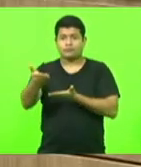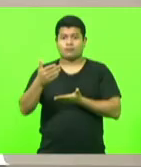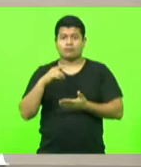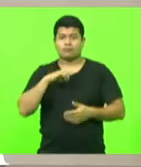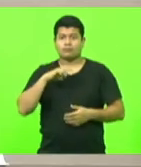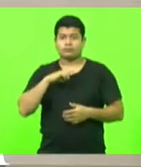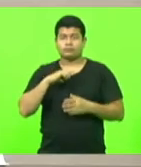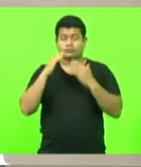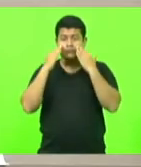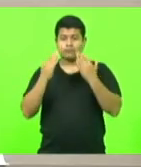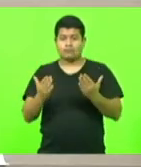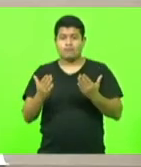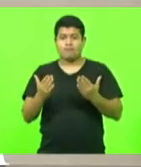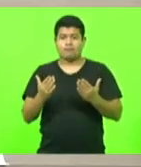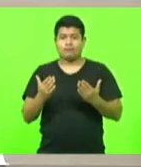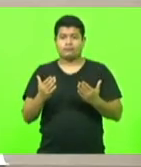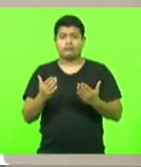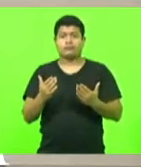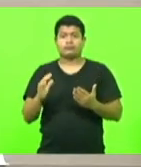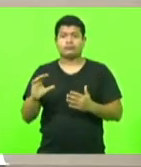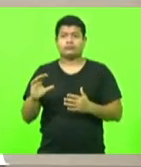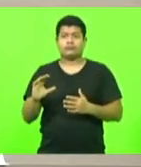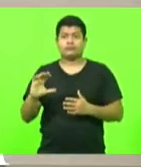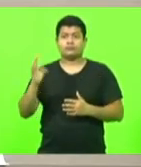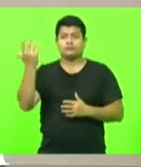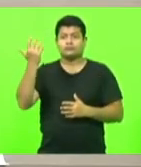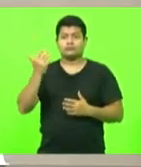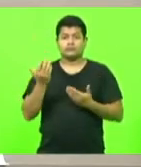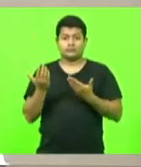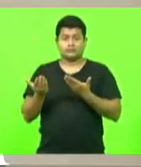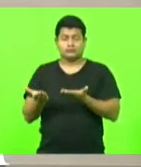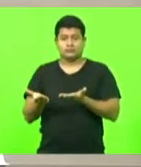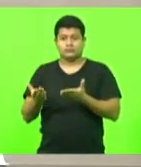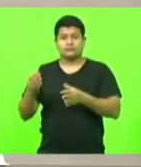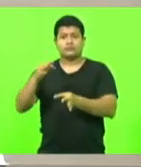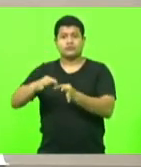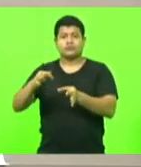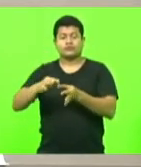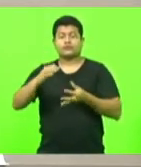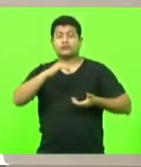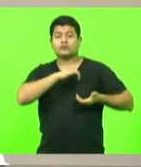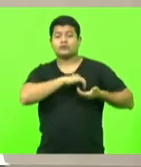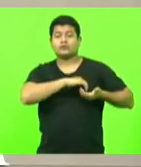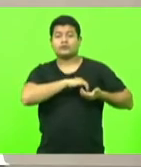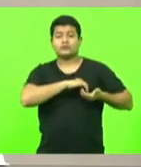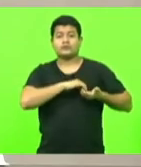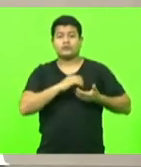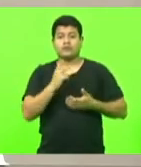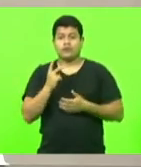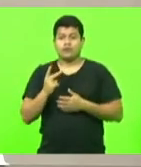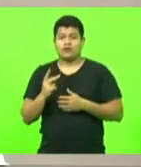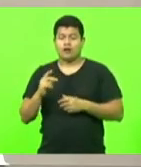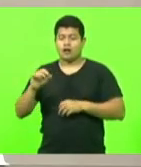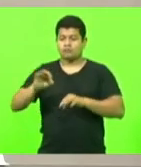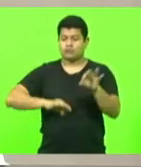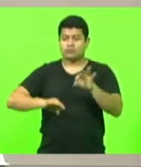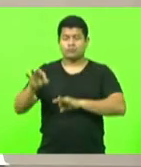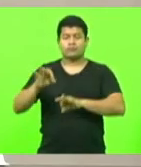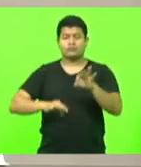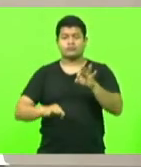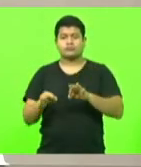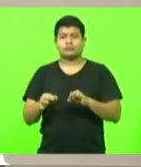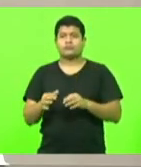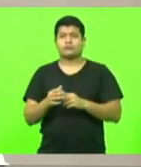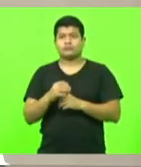demonstração do que a Casa Civil faz em Santa Catarina, da história da...